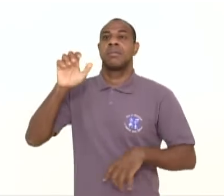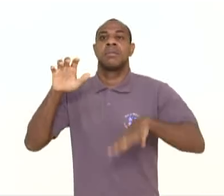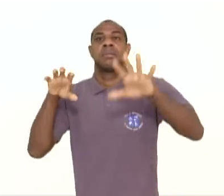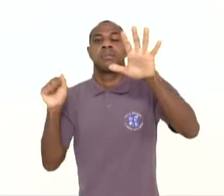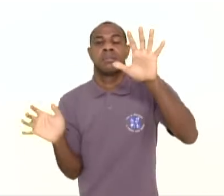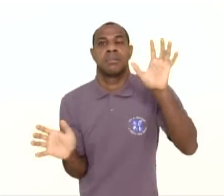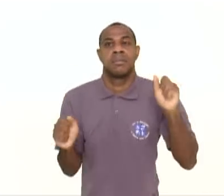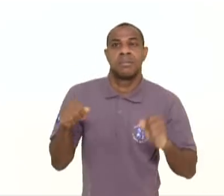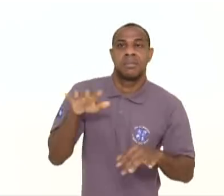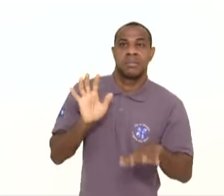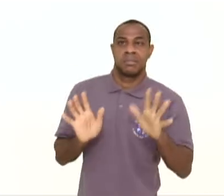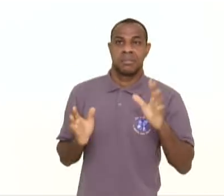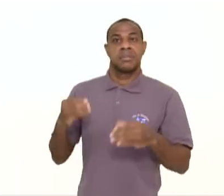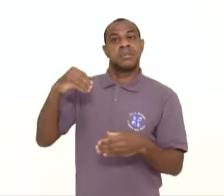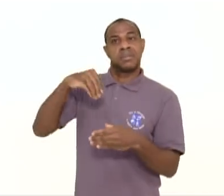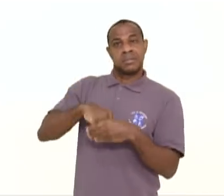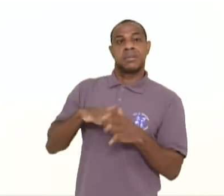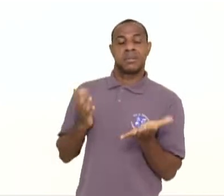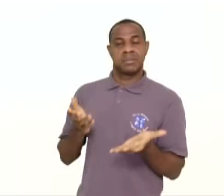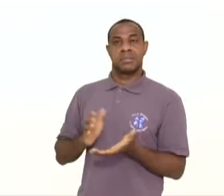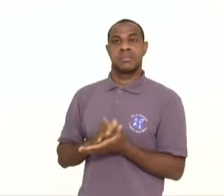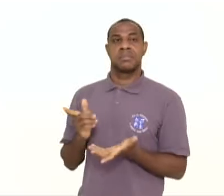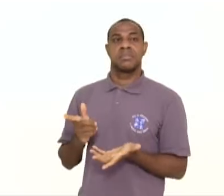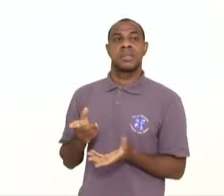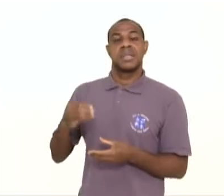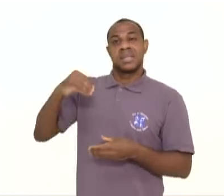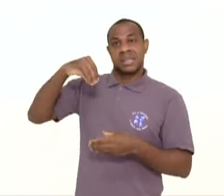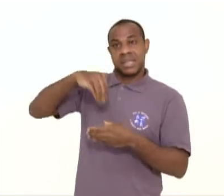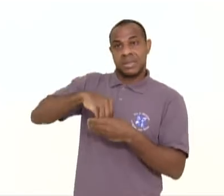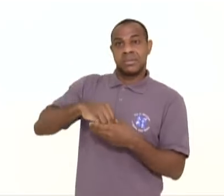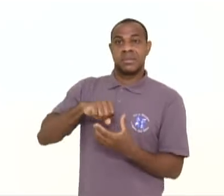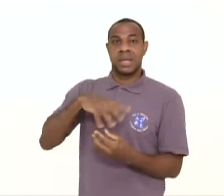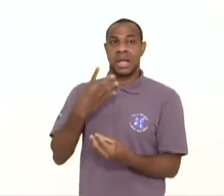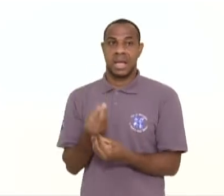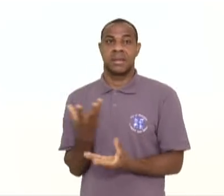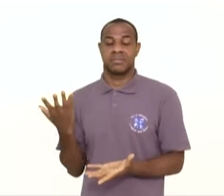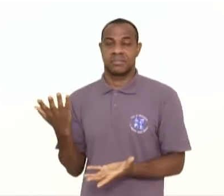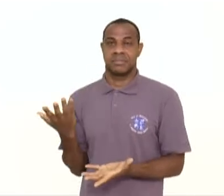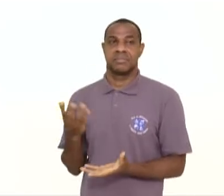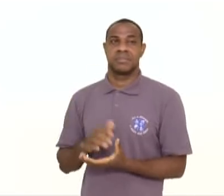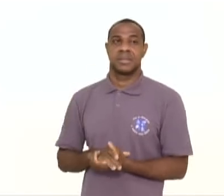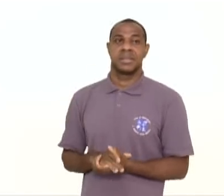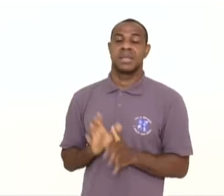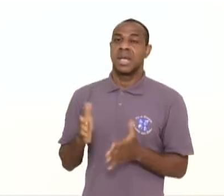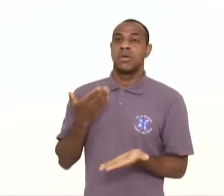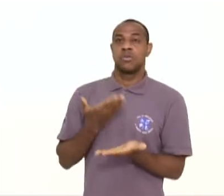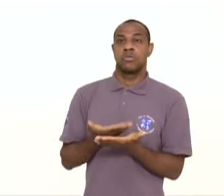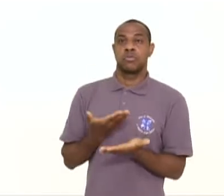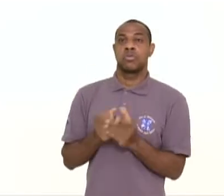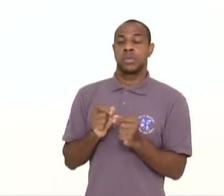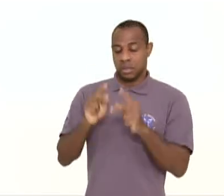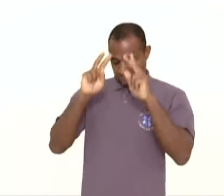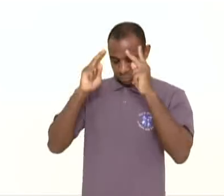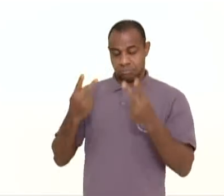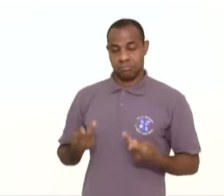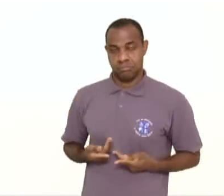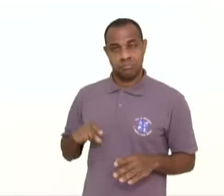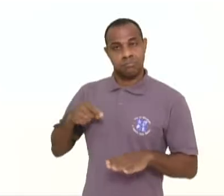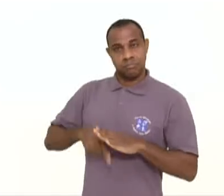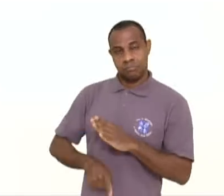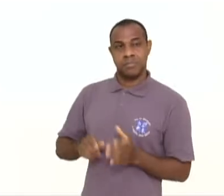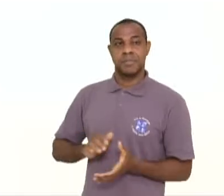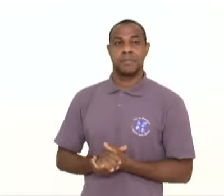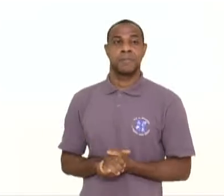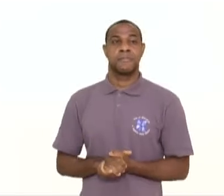artes cênicas, que é o estudo da ação física do homem em seu meio, né? Então também, como já retratei aqui para vocês.